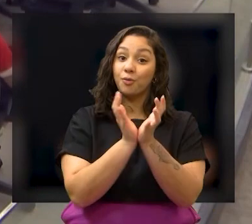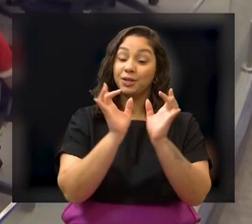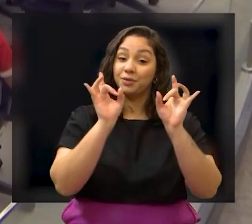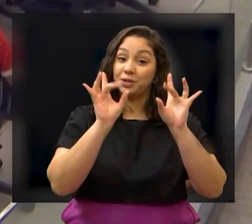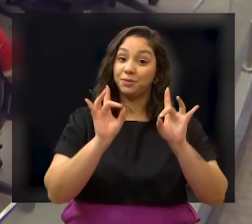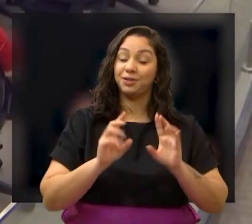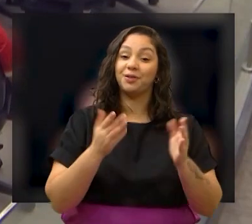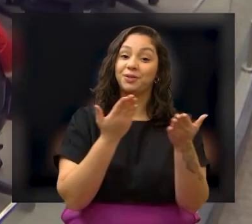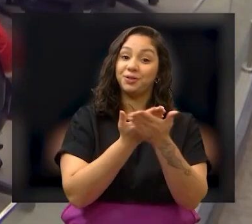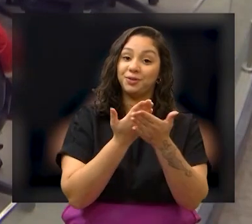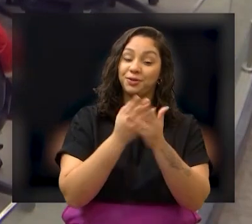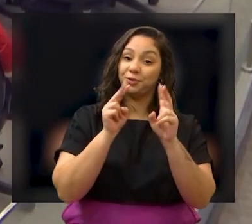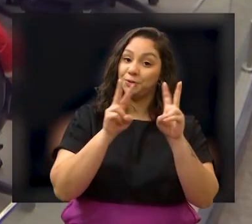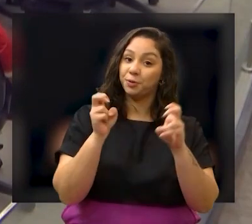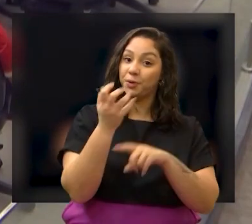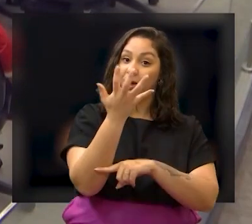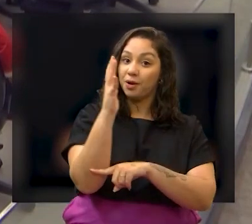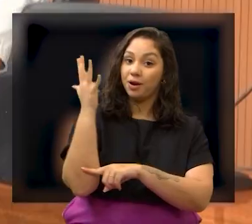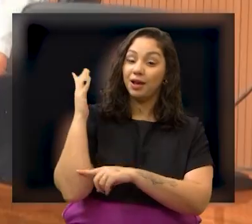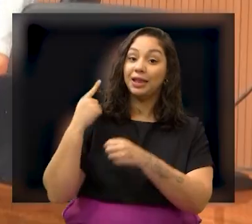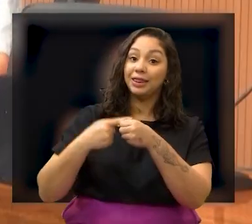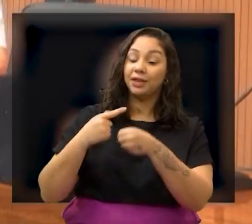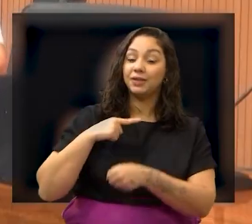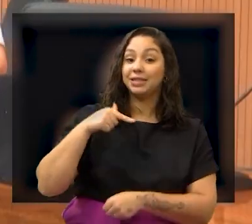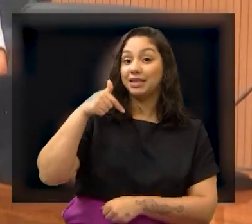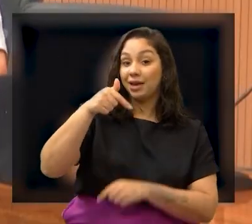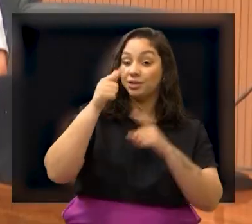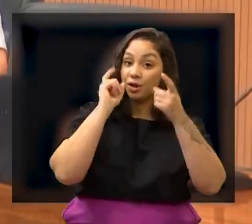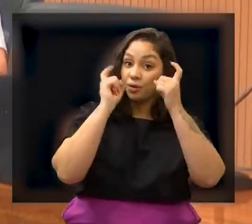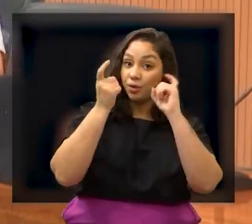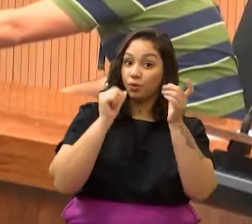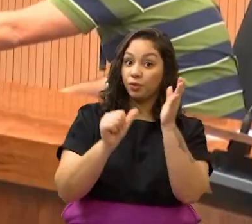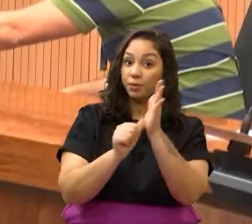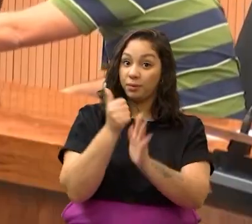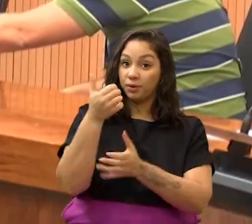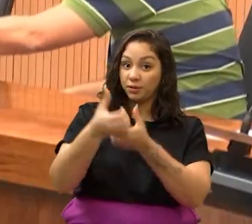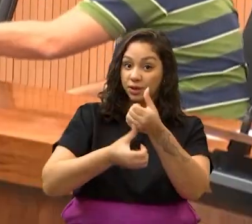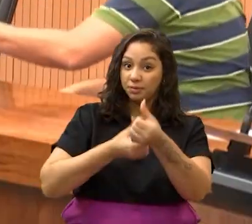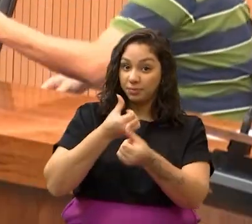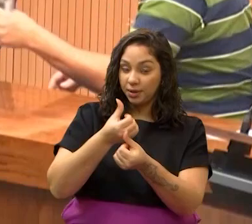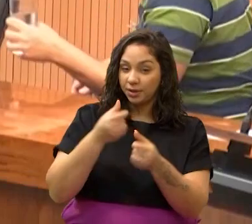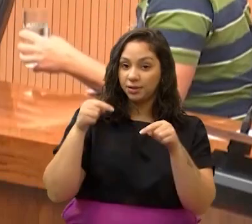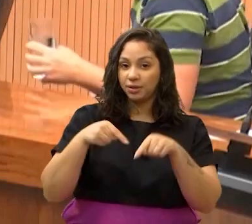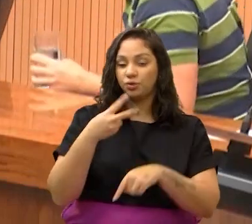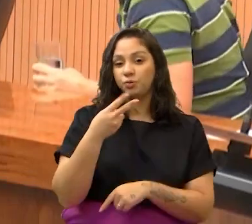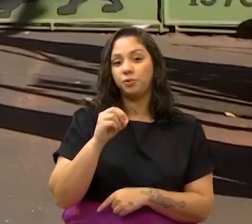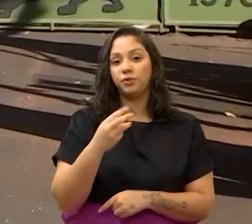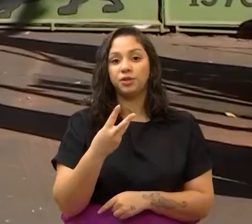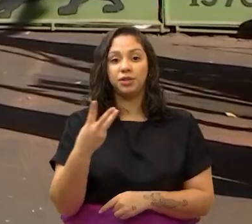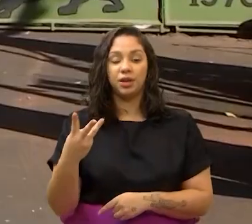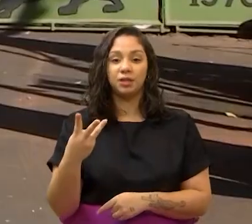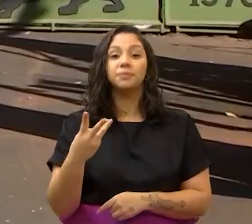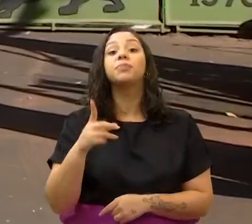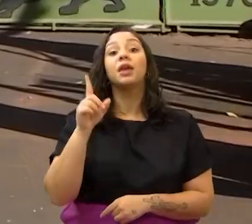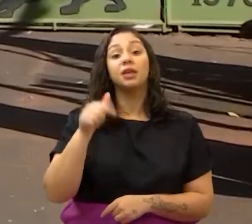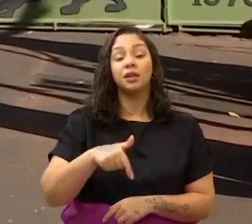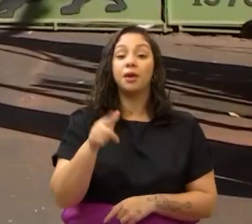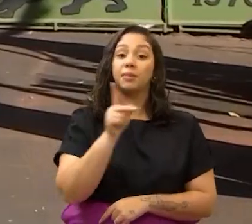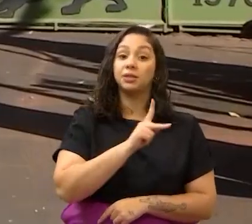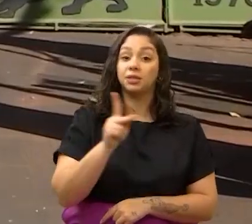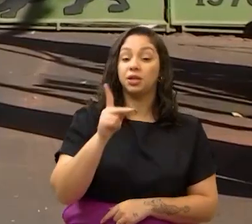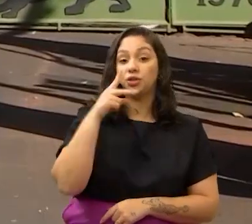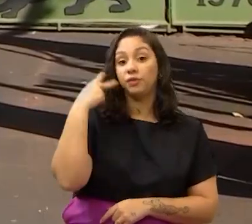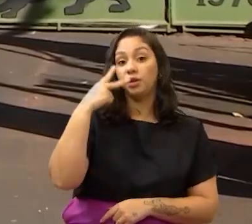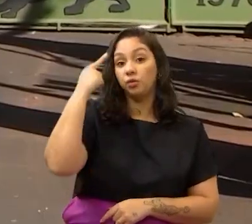A Comissão Especial de Estudos sobre Arborização Urbana fez 7 reuniões no primeiro semestre. A comissão, que é presidida